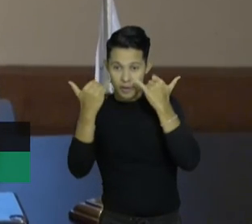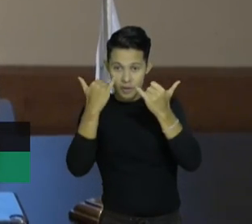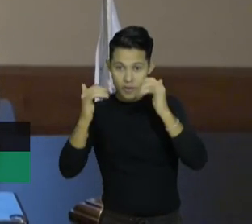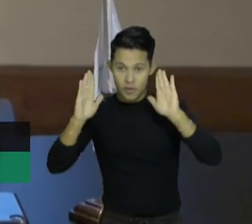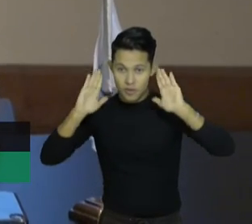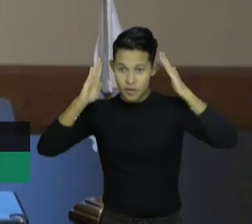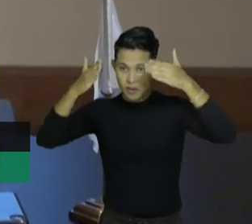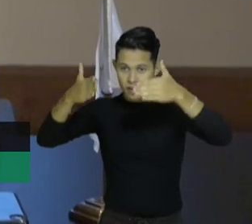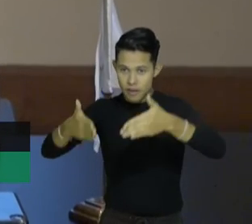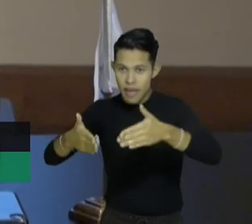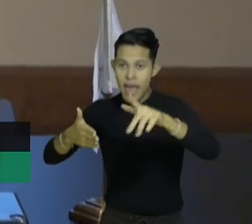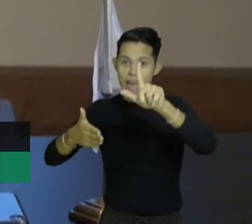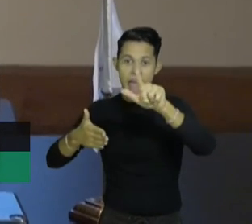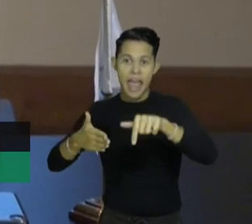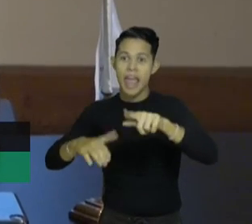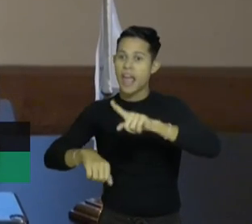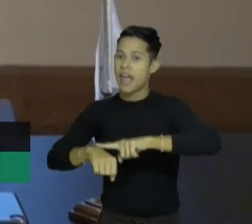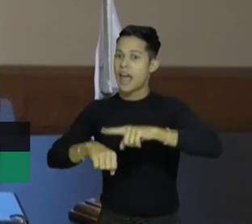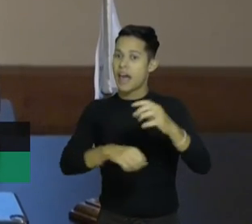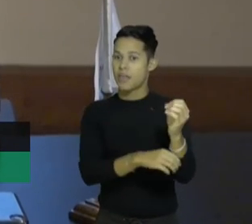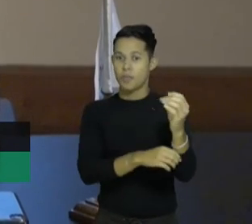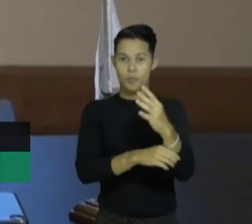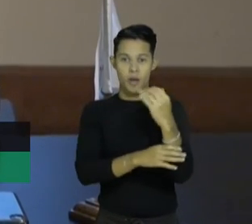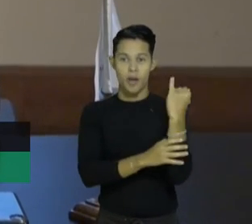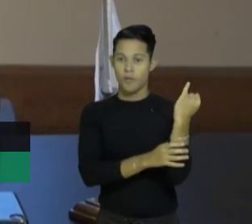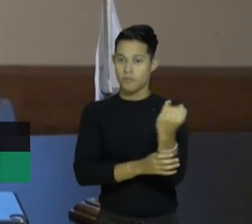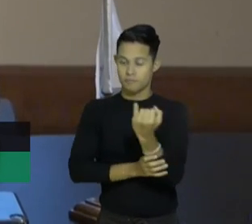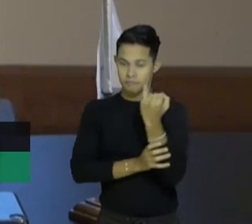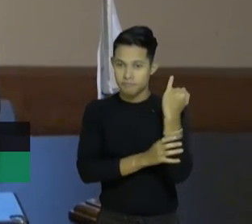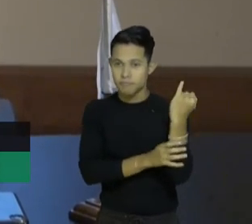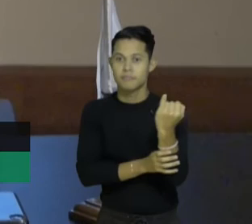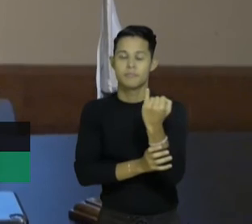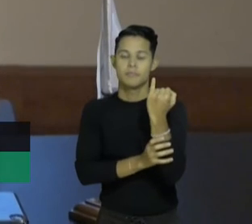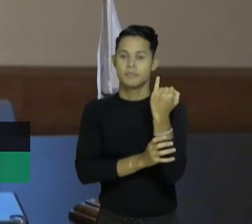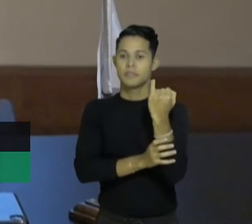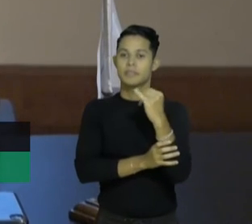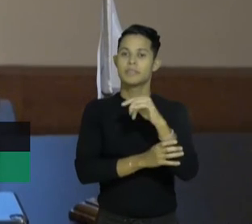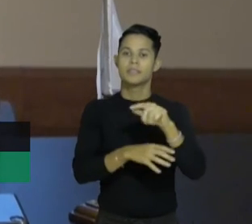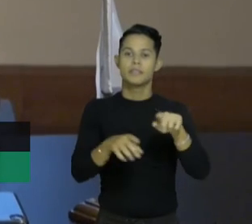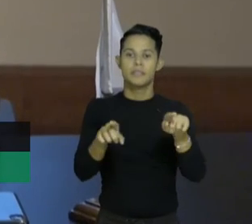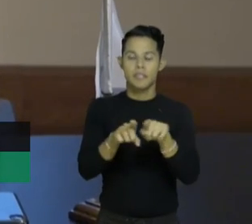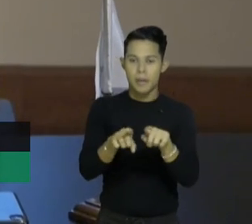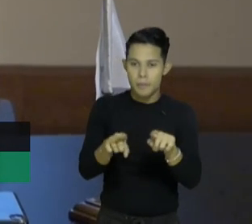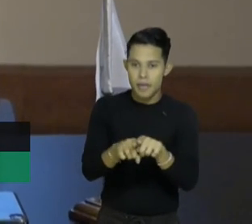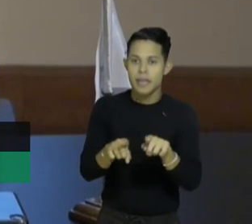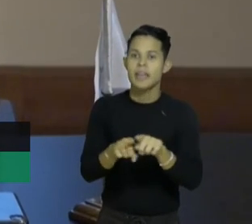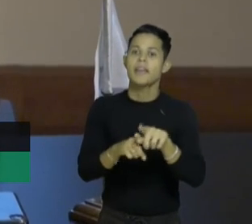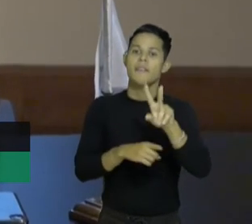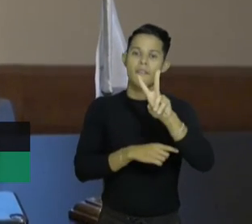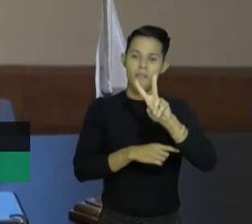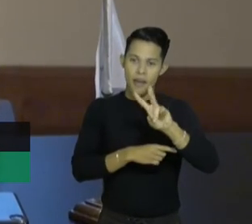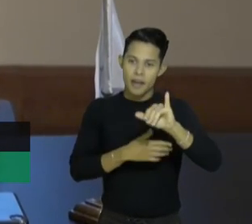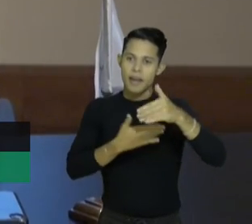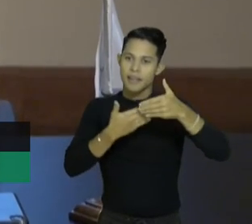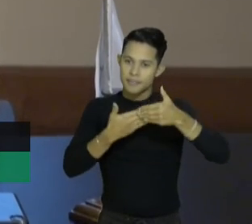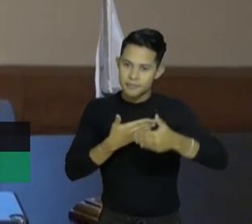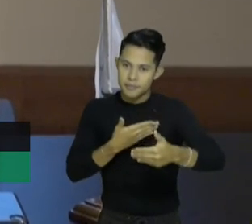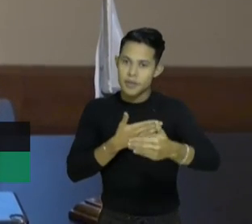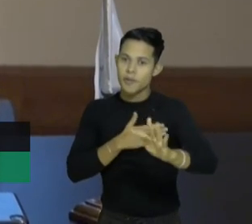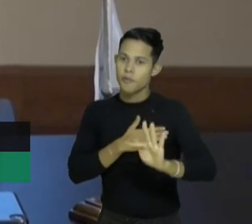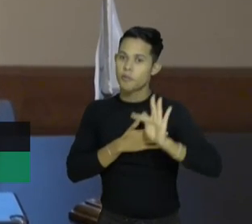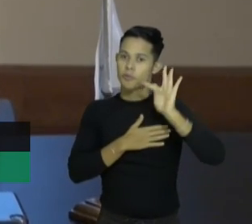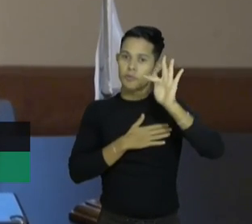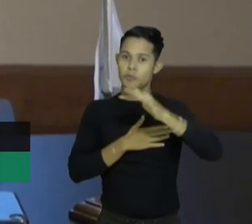extremamente atual relevante né que cada vez mais Eh vai estar eh em todas as